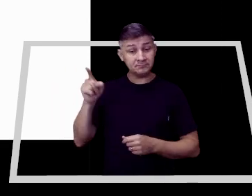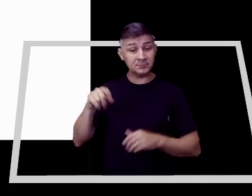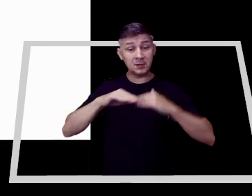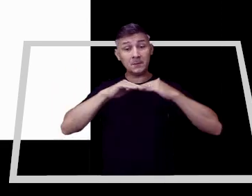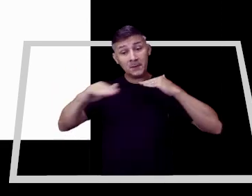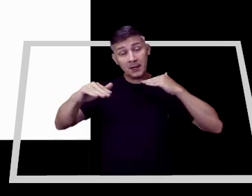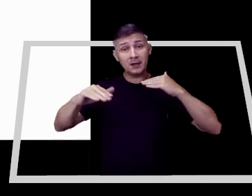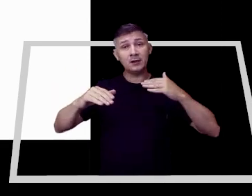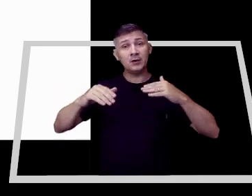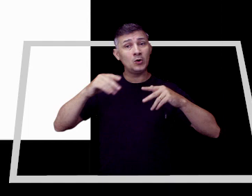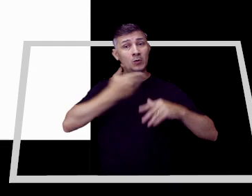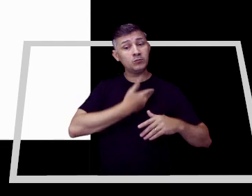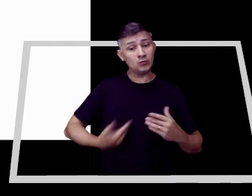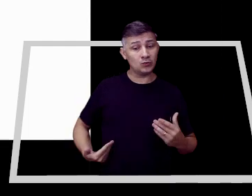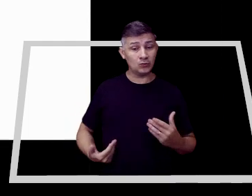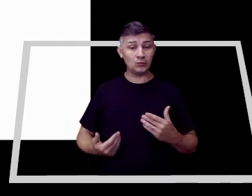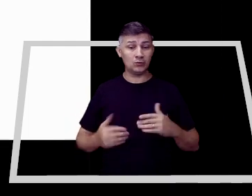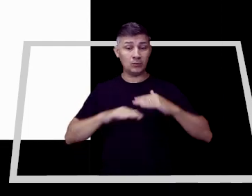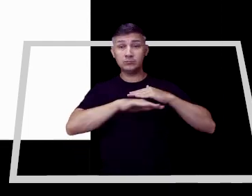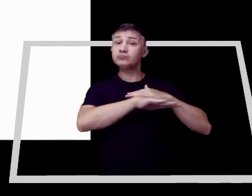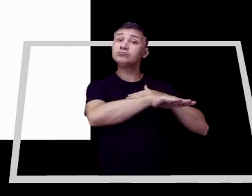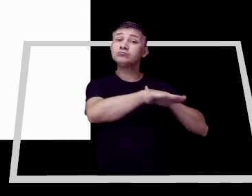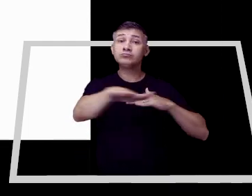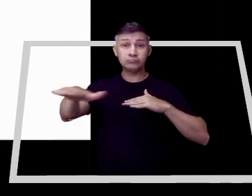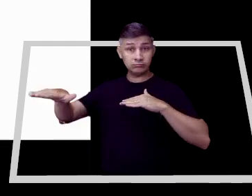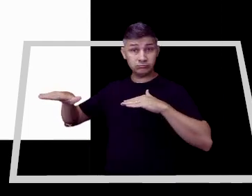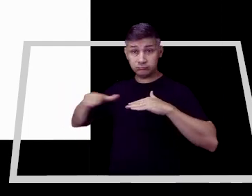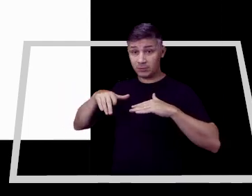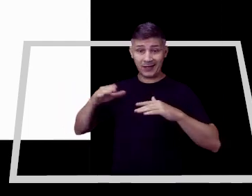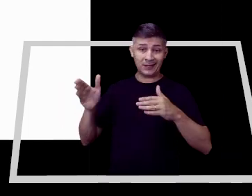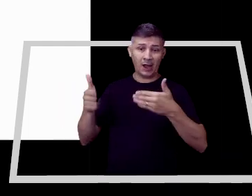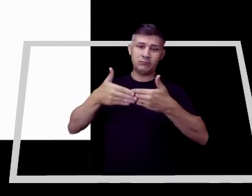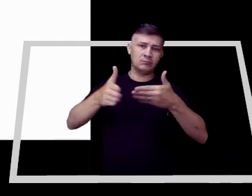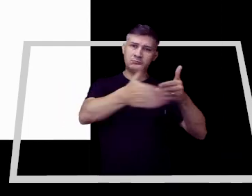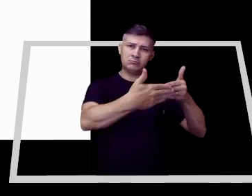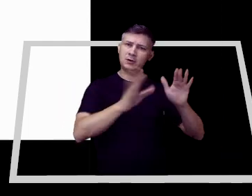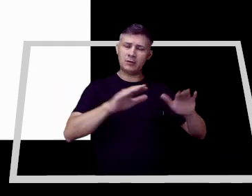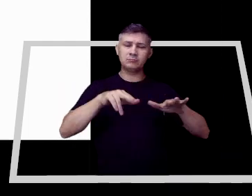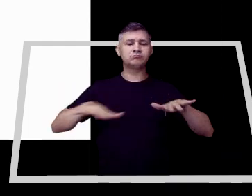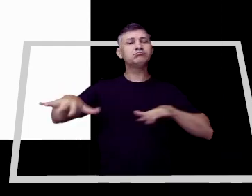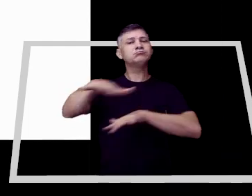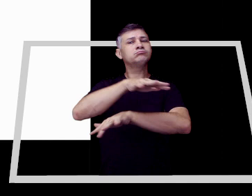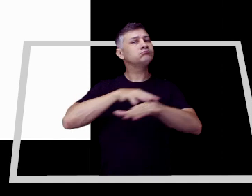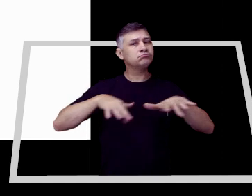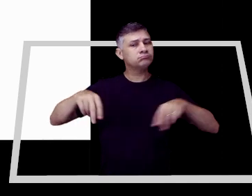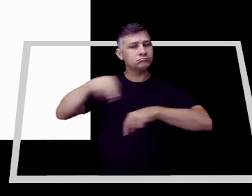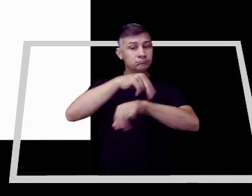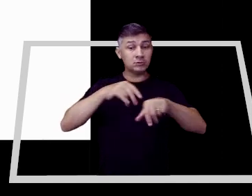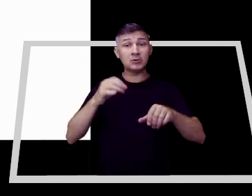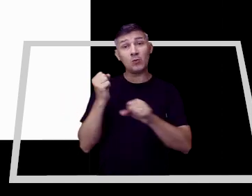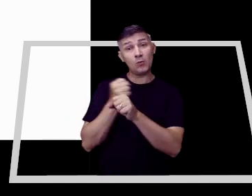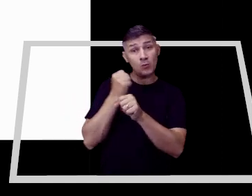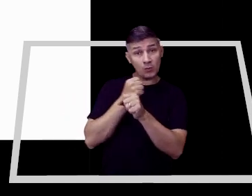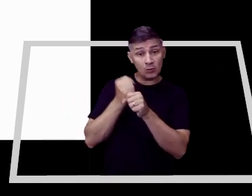essa cota do chão desobstruída. Então, a gente imagina a chegada